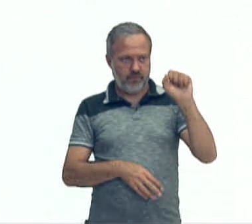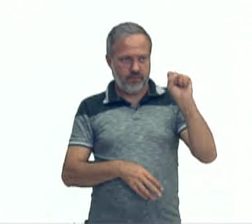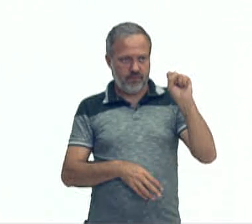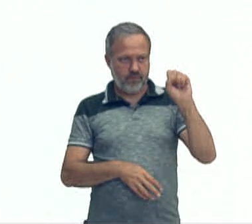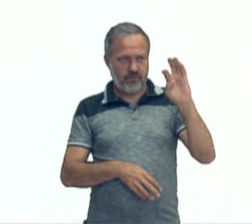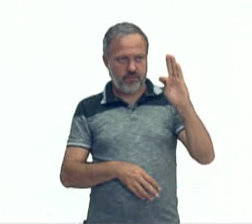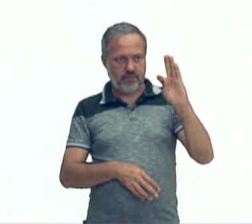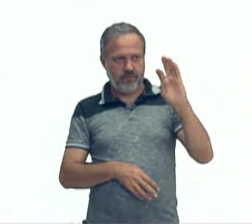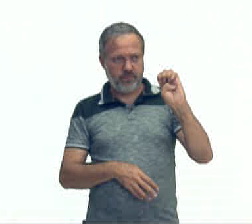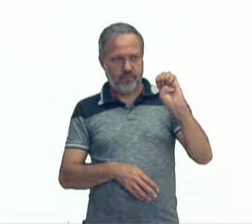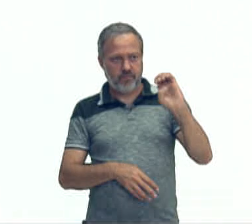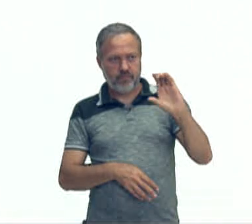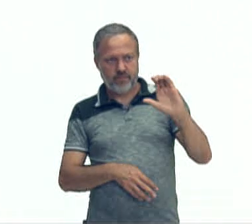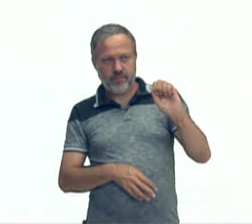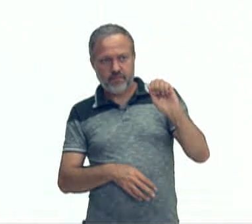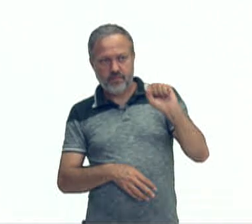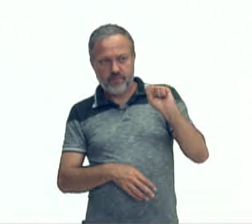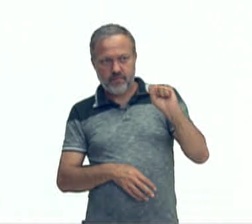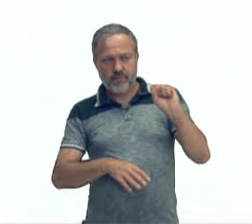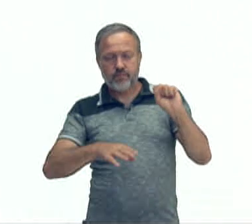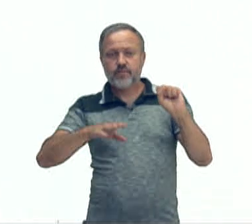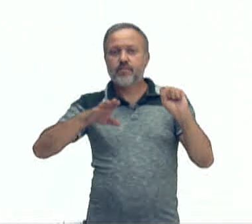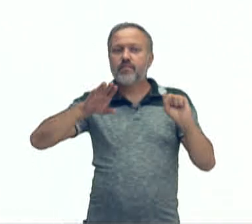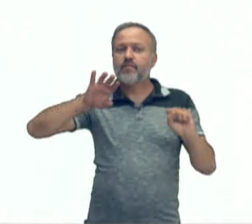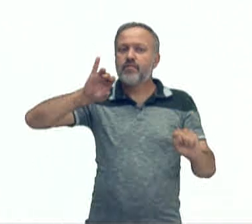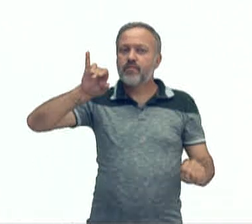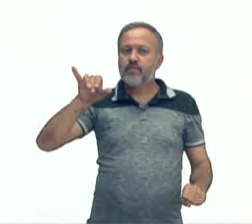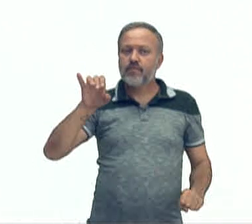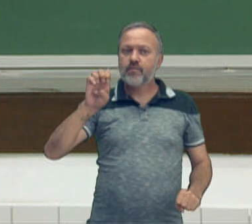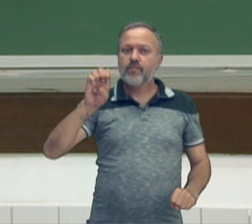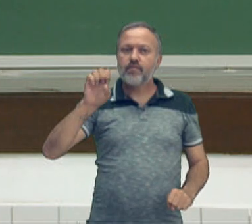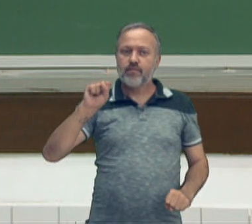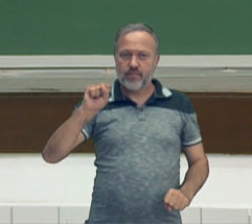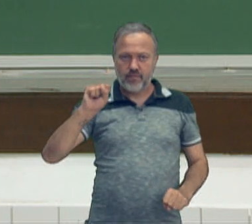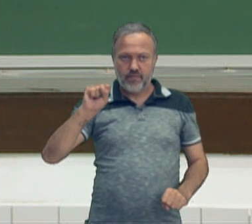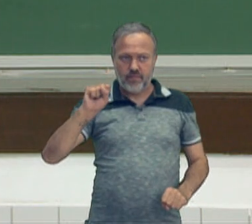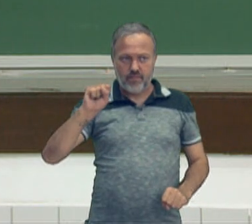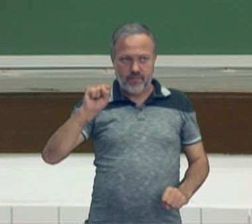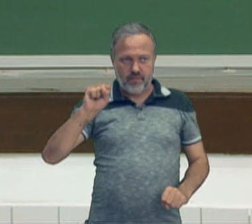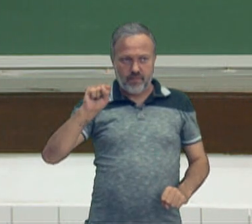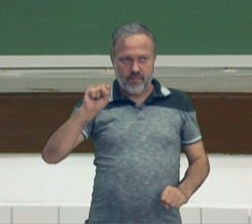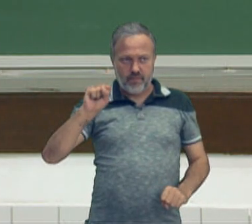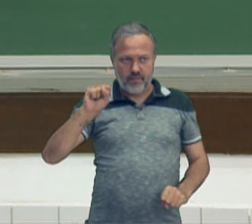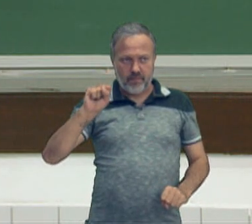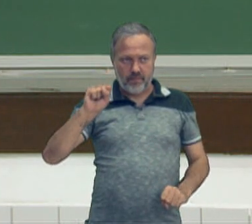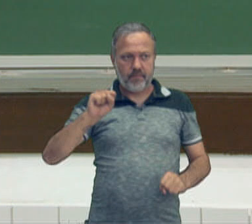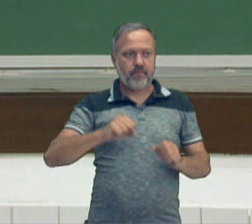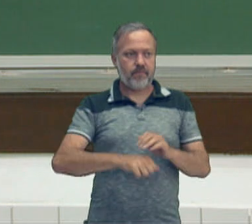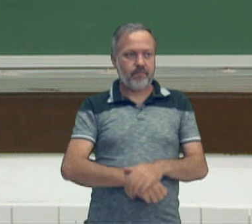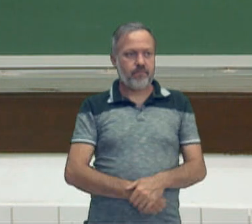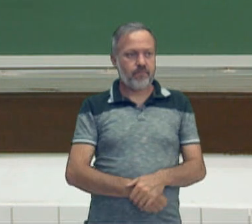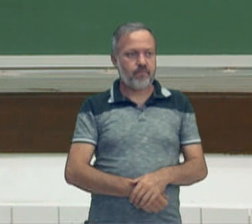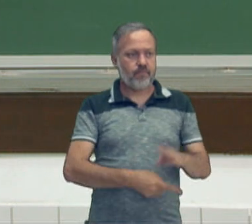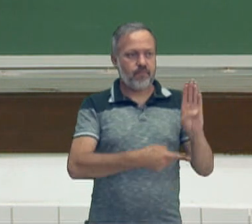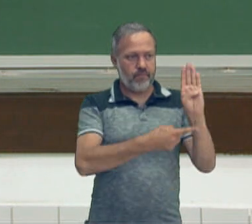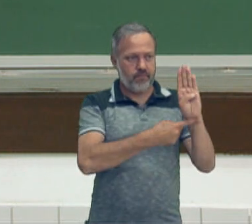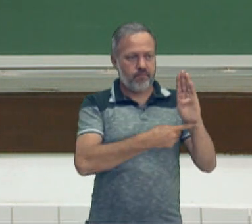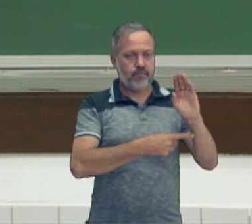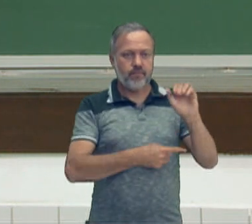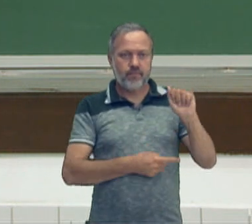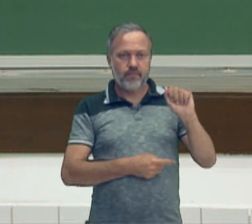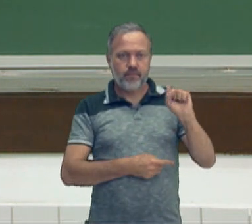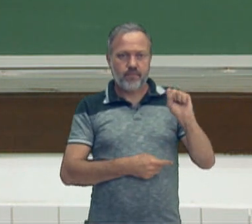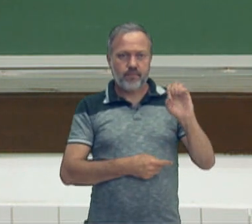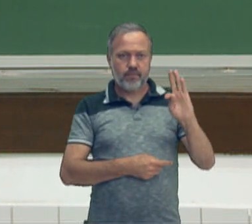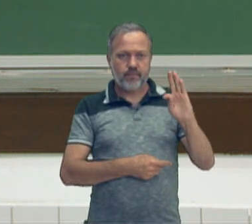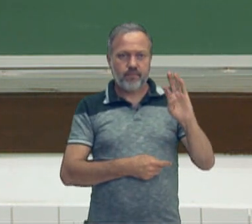uma tribo aqui, ó, de um dos troncos aqui do Brasil. Falaremos em aula futura. Os astecas, maias